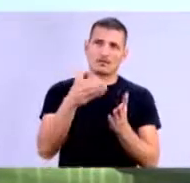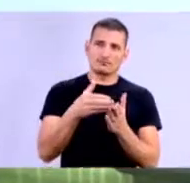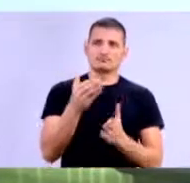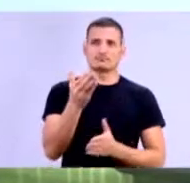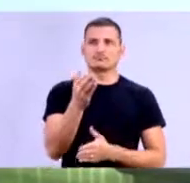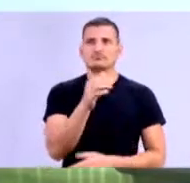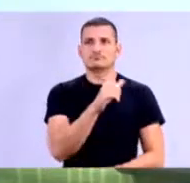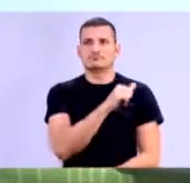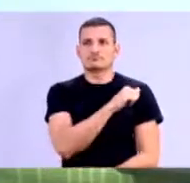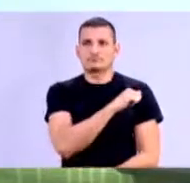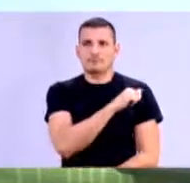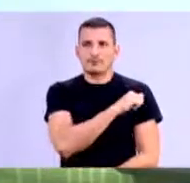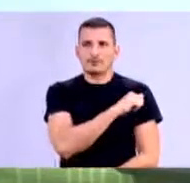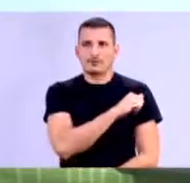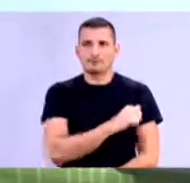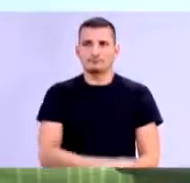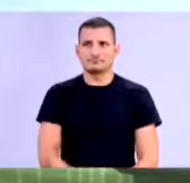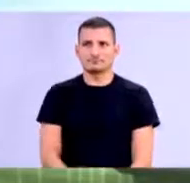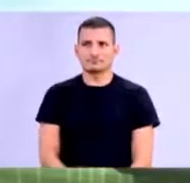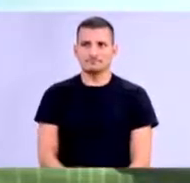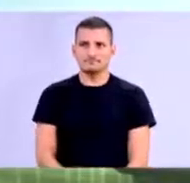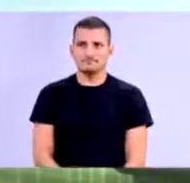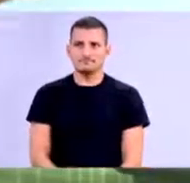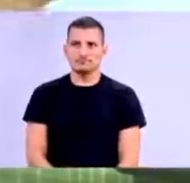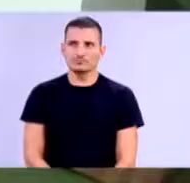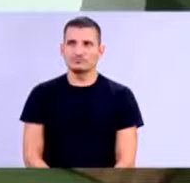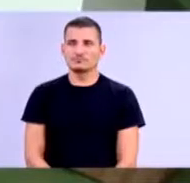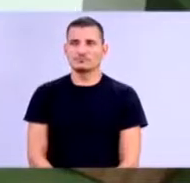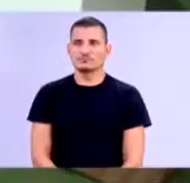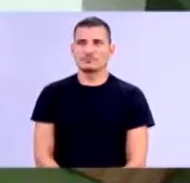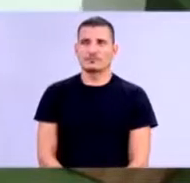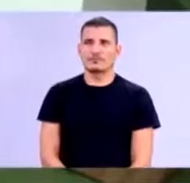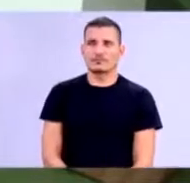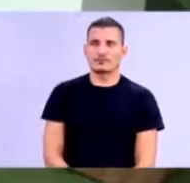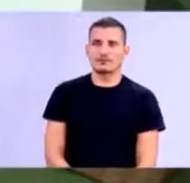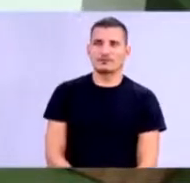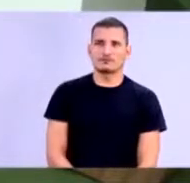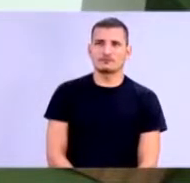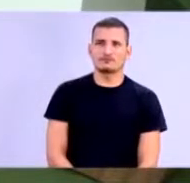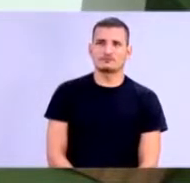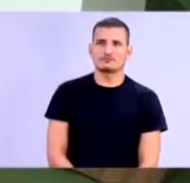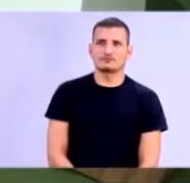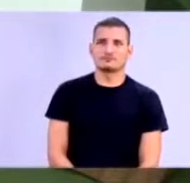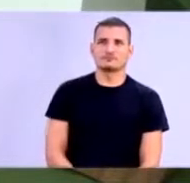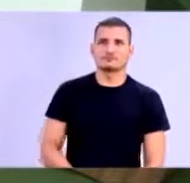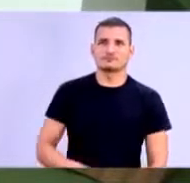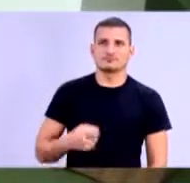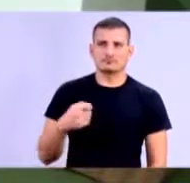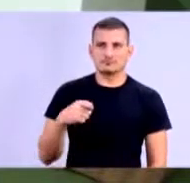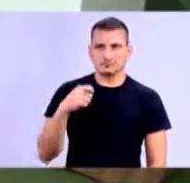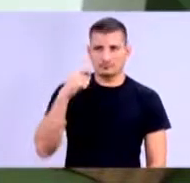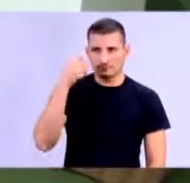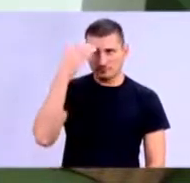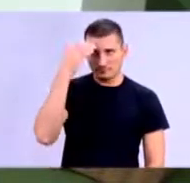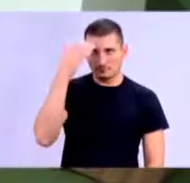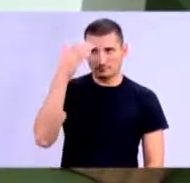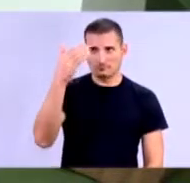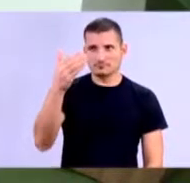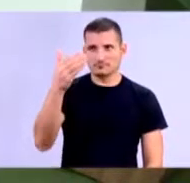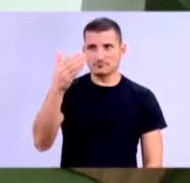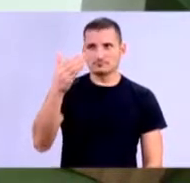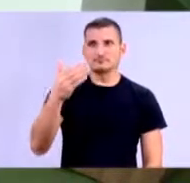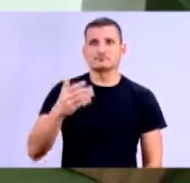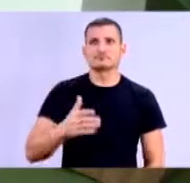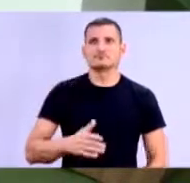estudante. Professora, eu preciso agradecer, fazer agradecimentos que era para ter sido feito na aula passada, mas não deu tempo. Eu